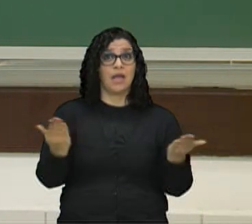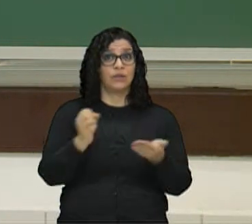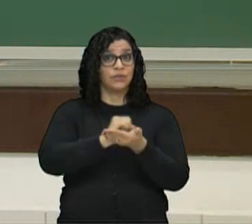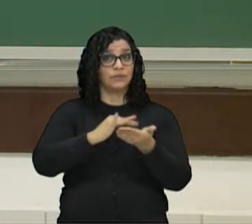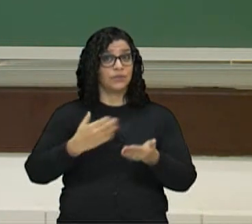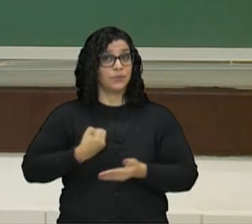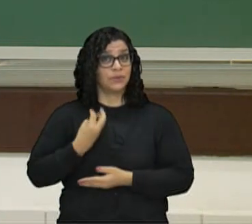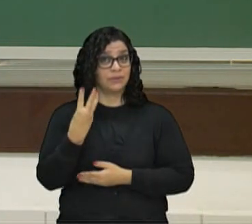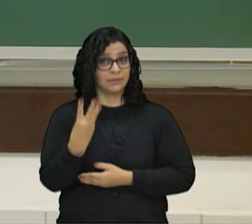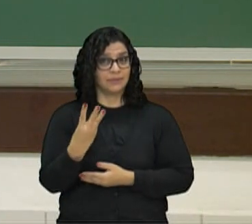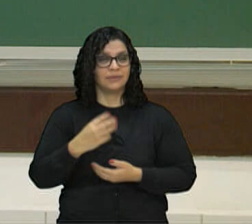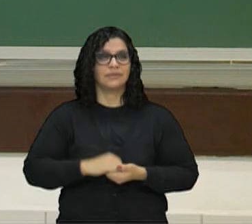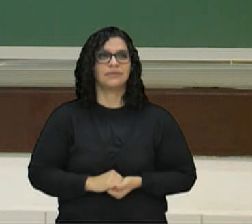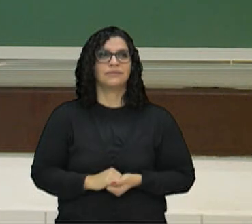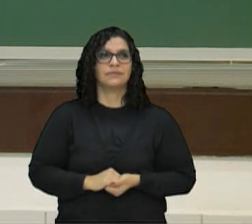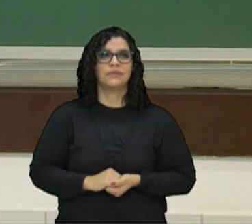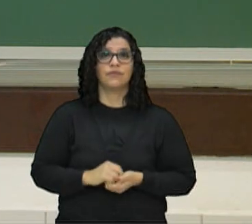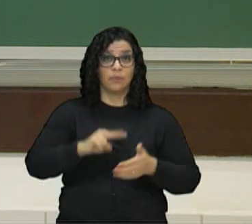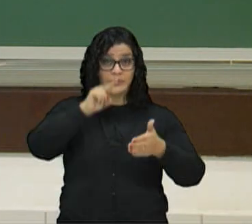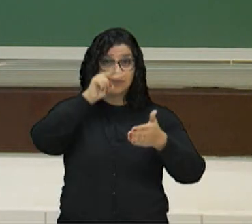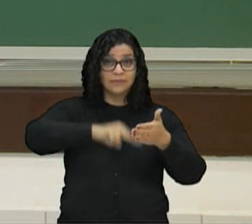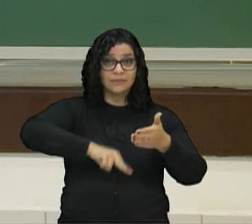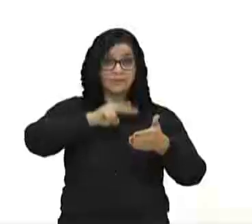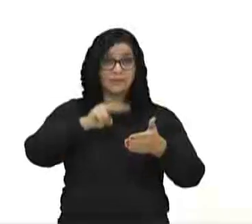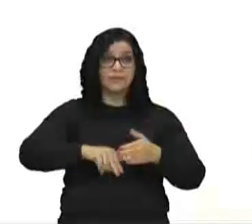Próxima atividade. Vamos ler?